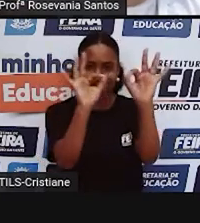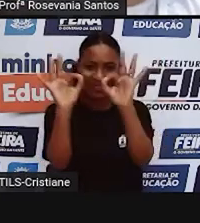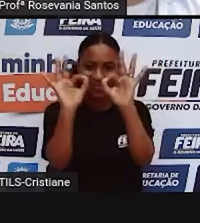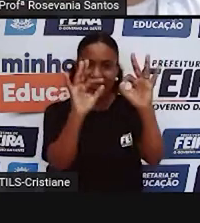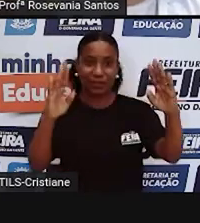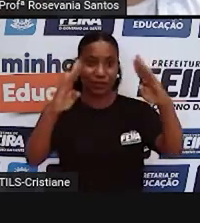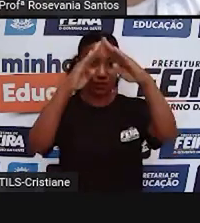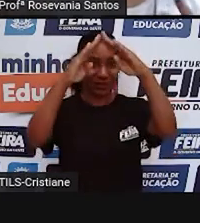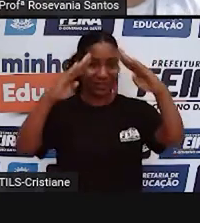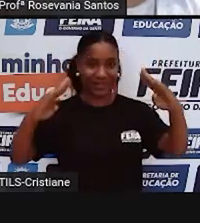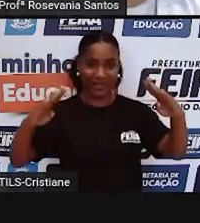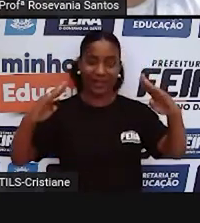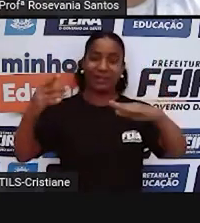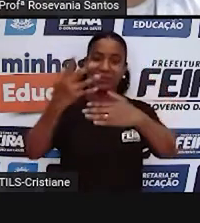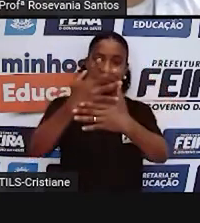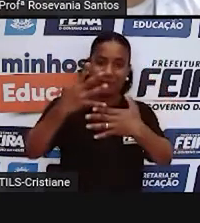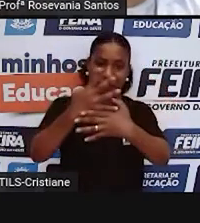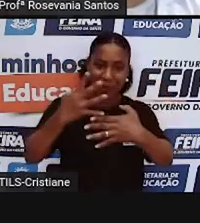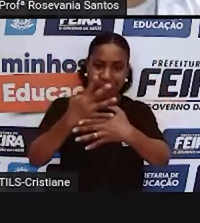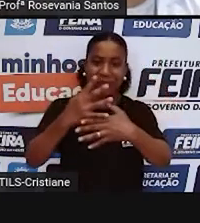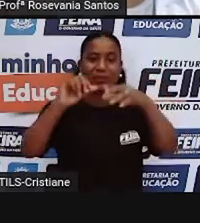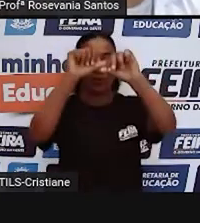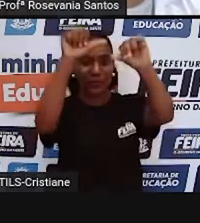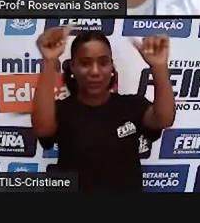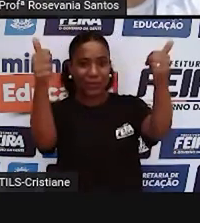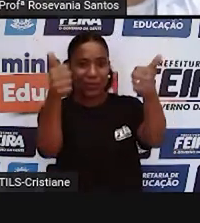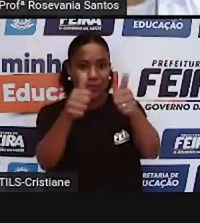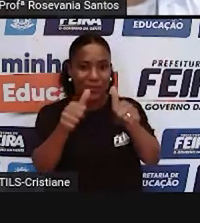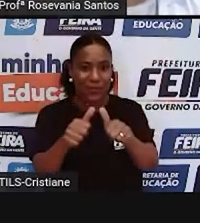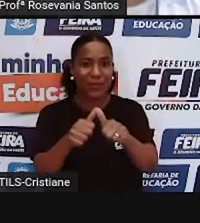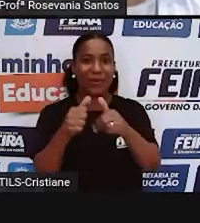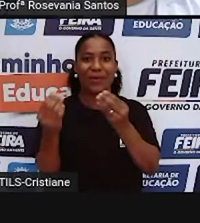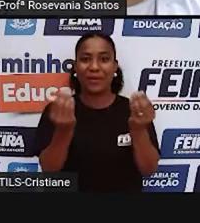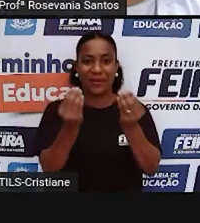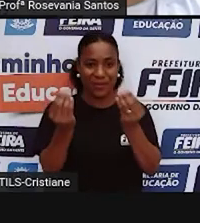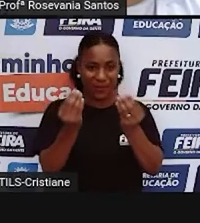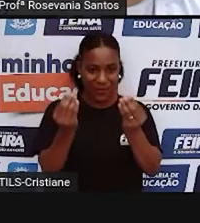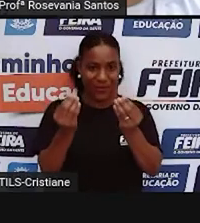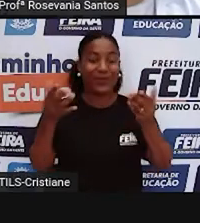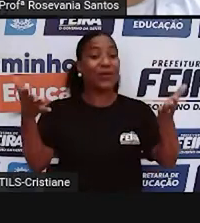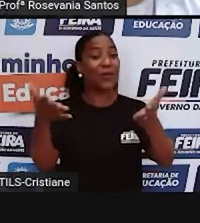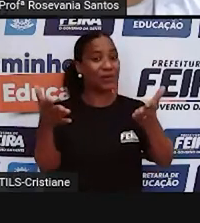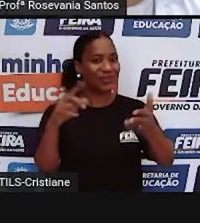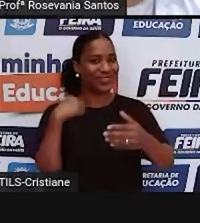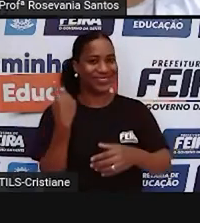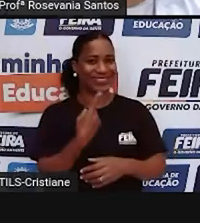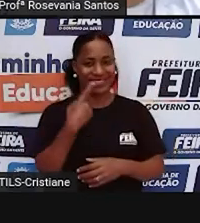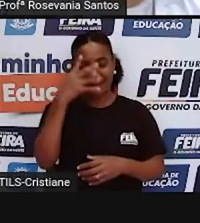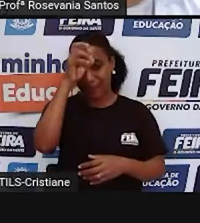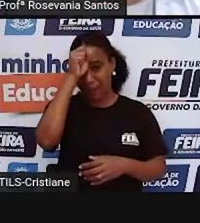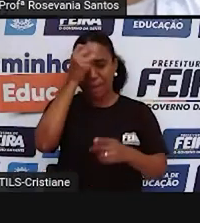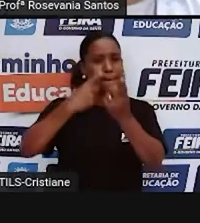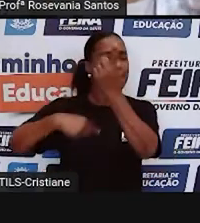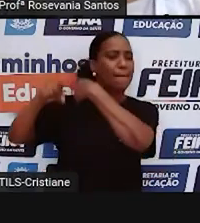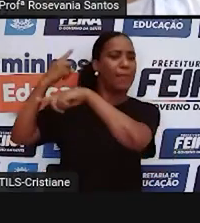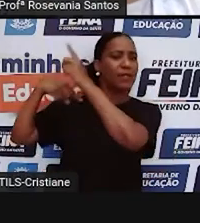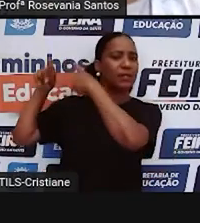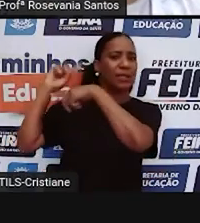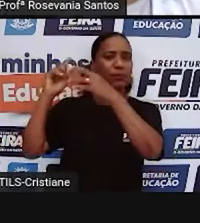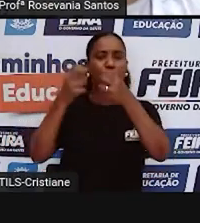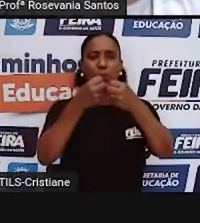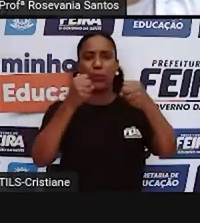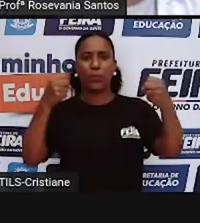vamos entender como é que foram feitos também, né, como é que chegou essa ideia desses mapas, quais foram esses primeiros mapas, quais